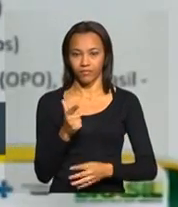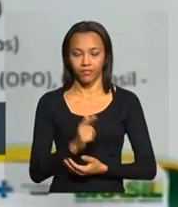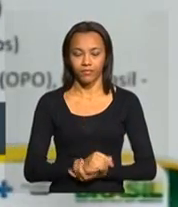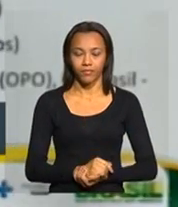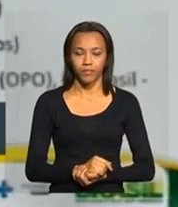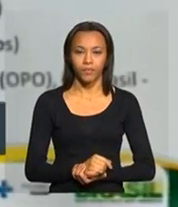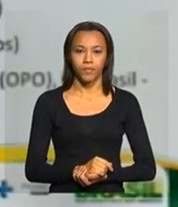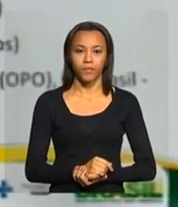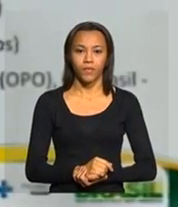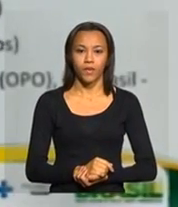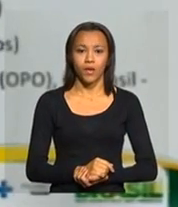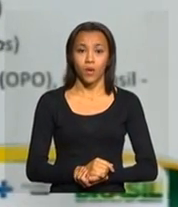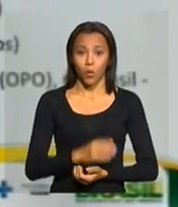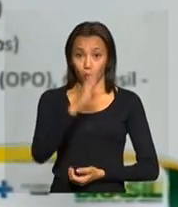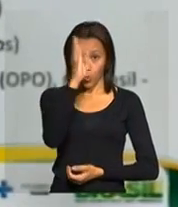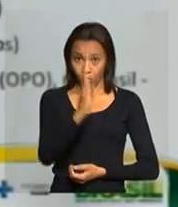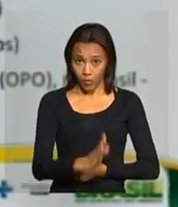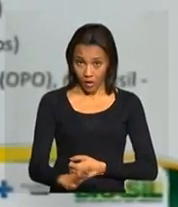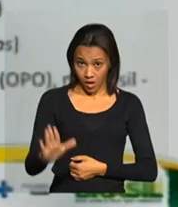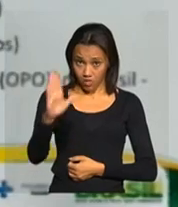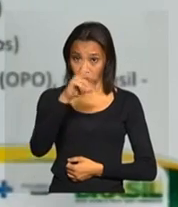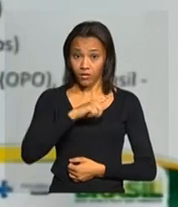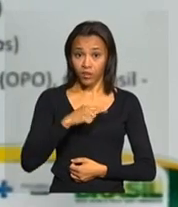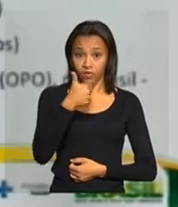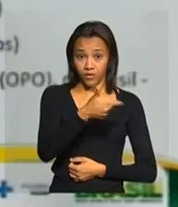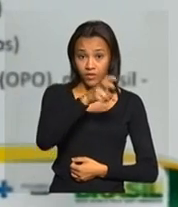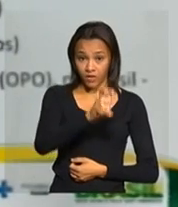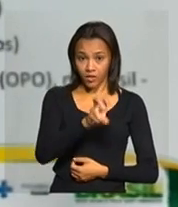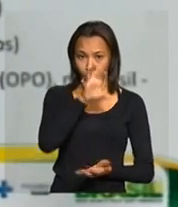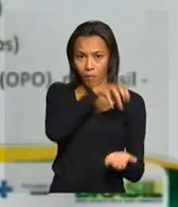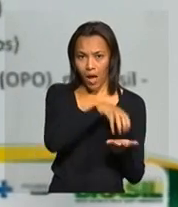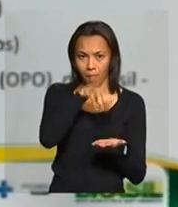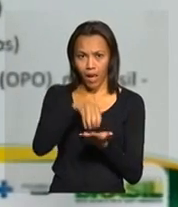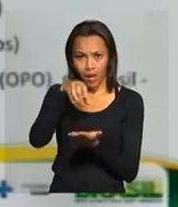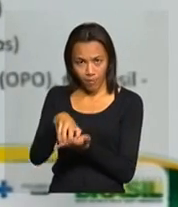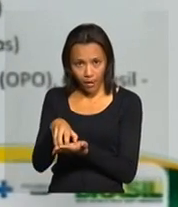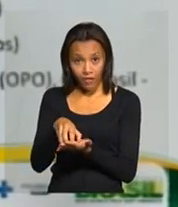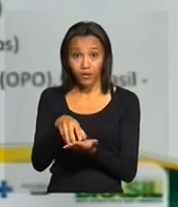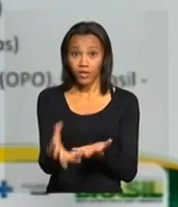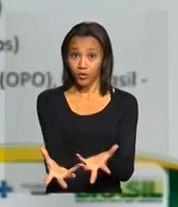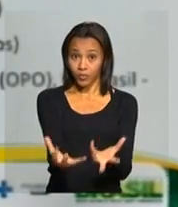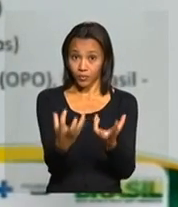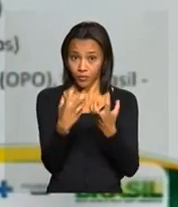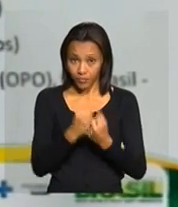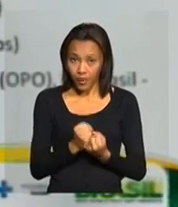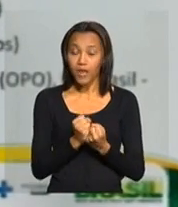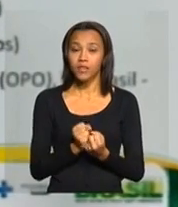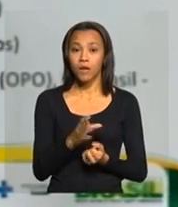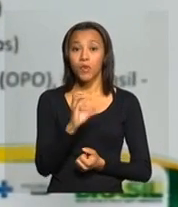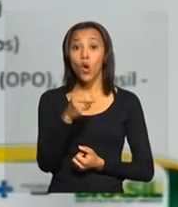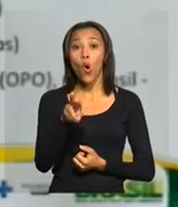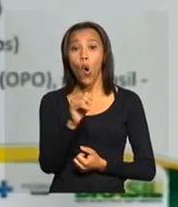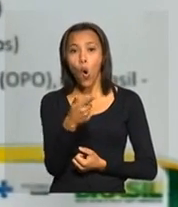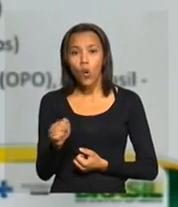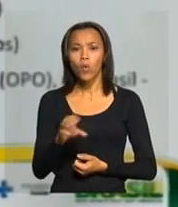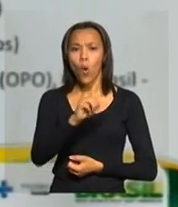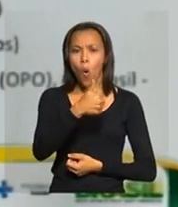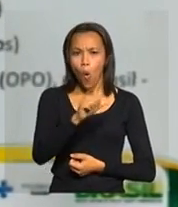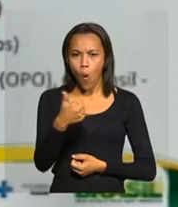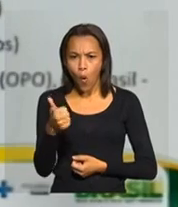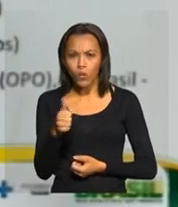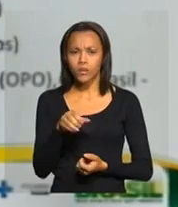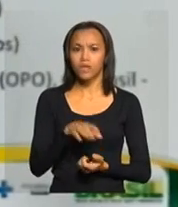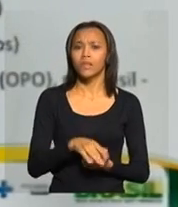Né? O Brasil conta para essa estrutura com 25 centrais de notificação, captação e distribuição de órgão, 11 câmaras técnicas,